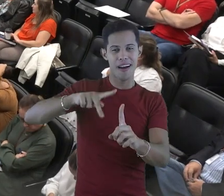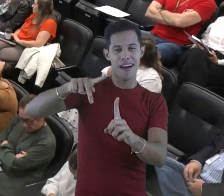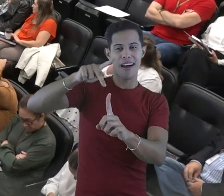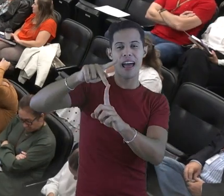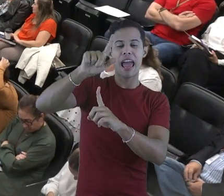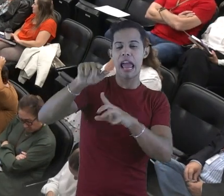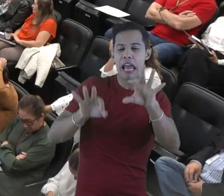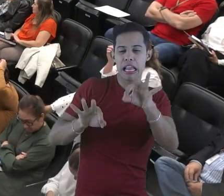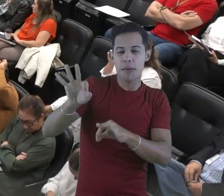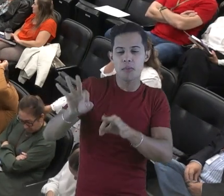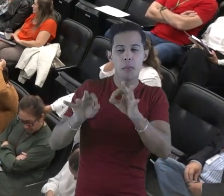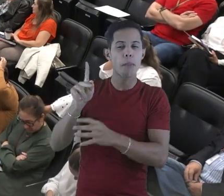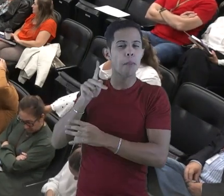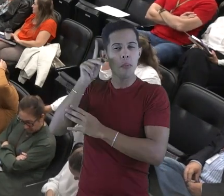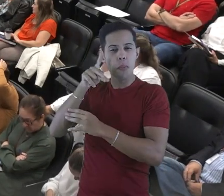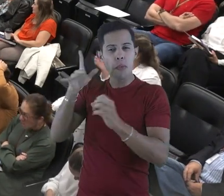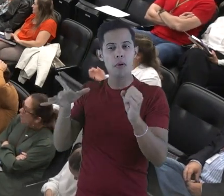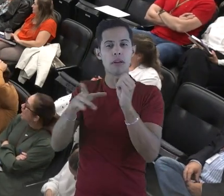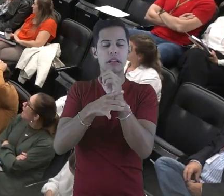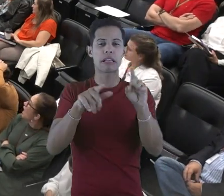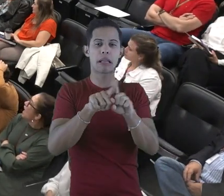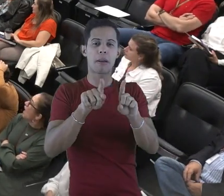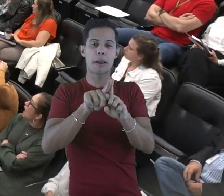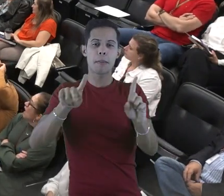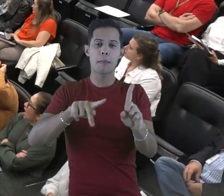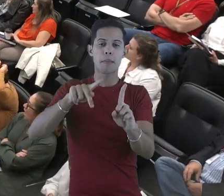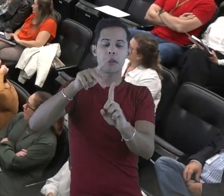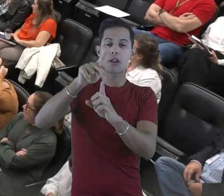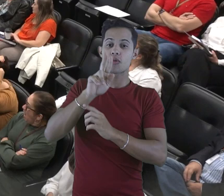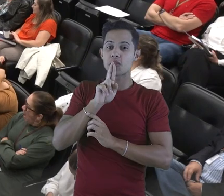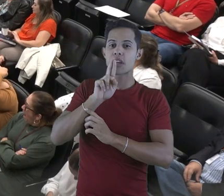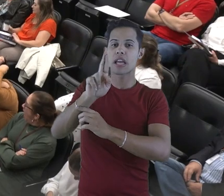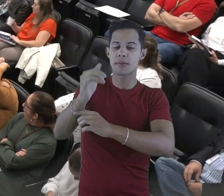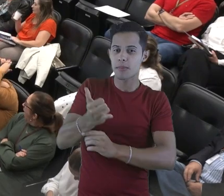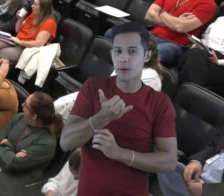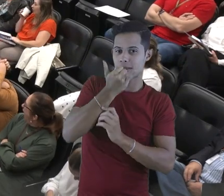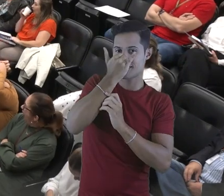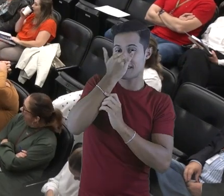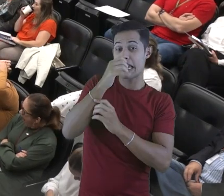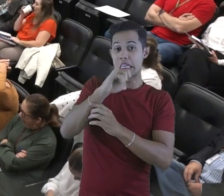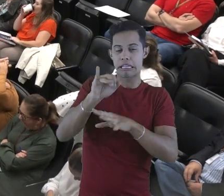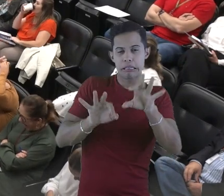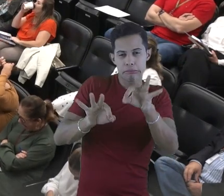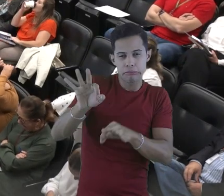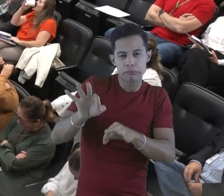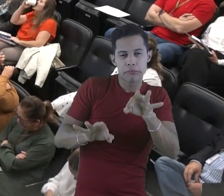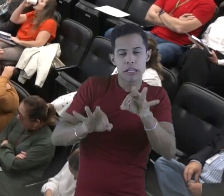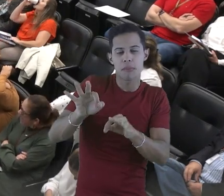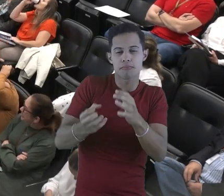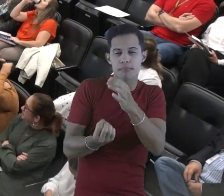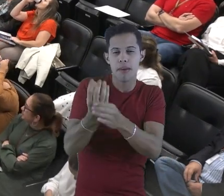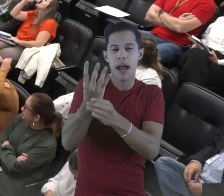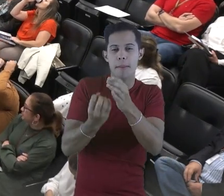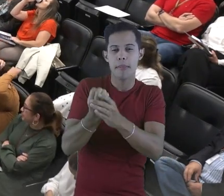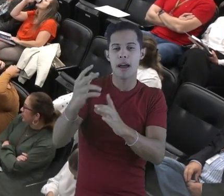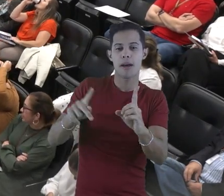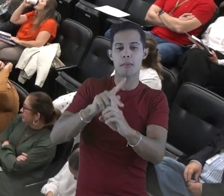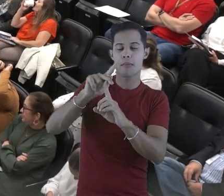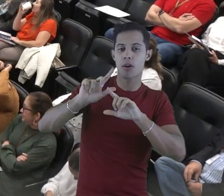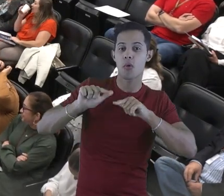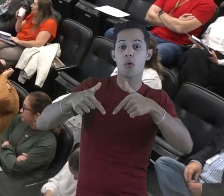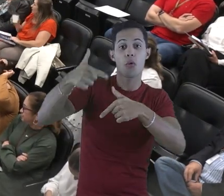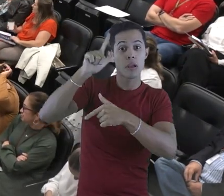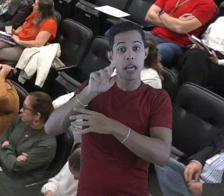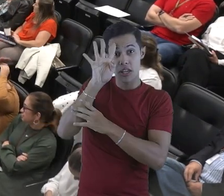incidentes elaborou o plano de ação você mata 20, 30 riscos então o importante não é a quantidade de risco que você tem